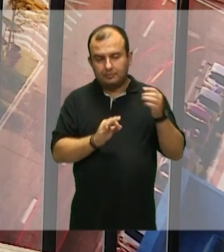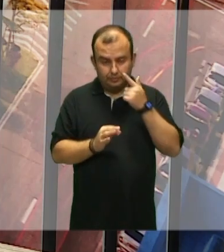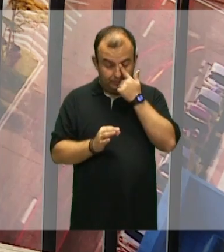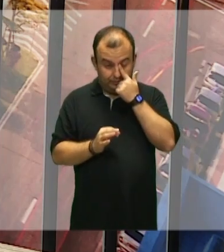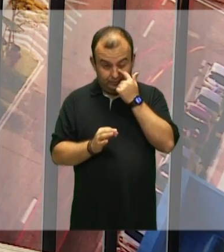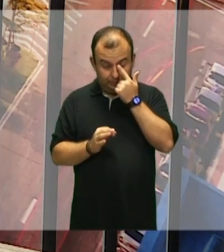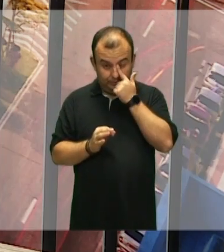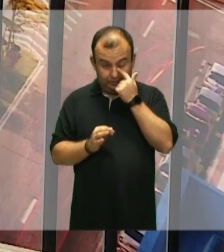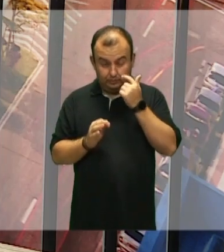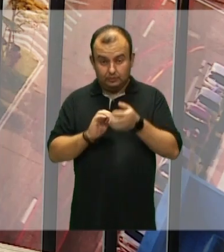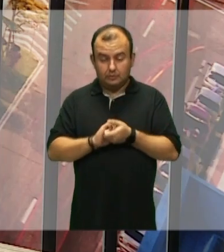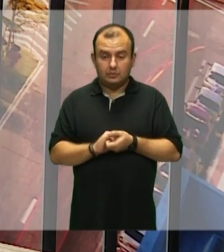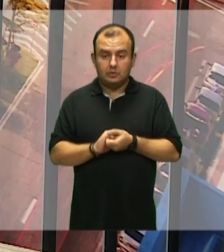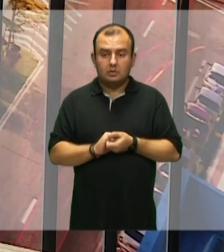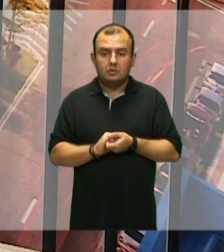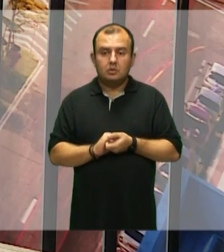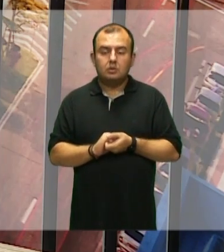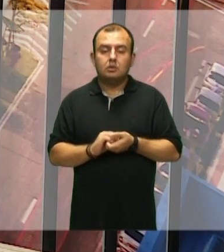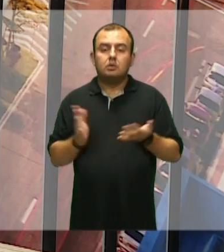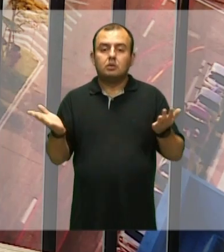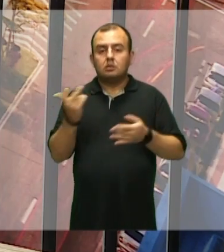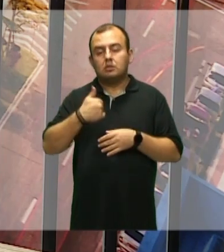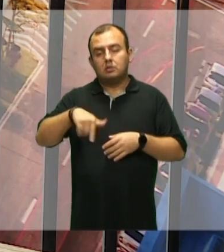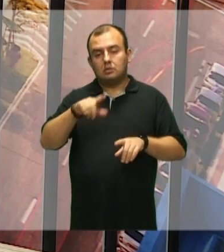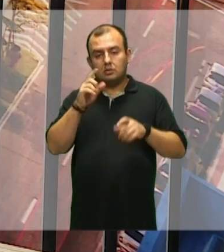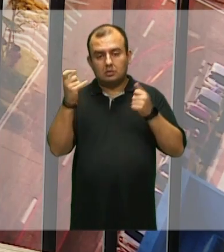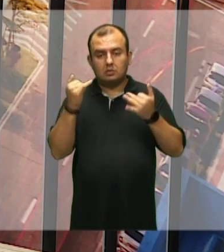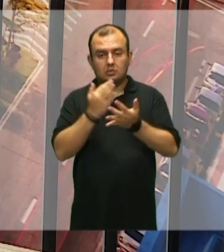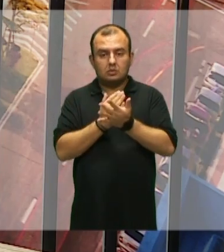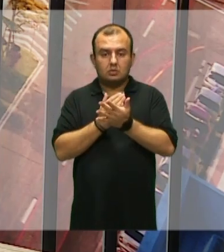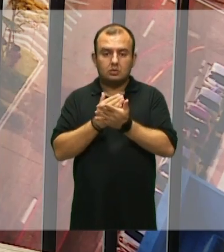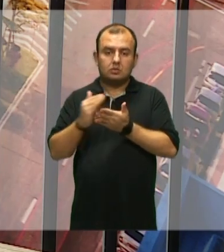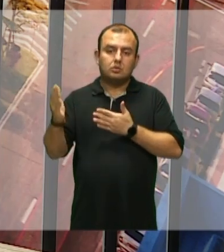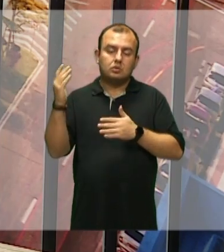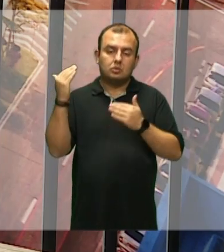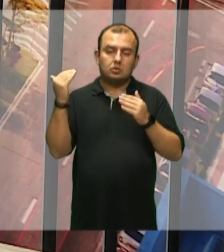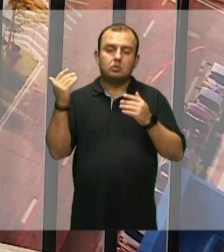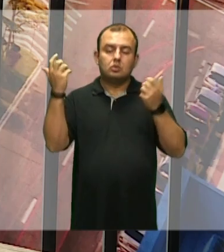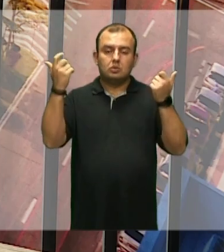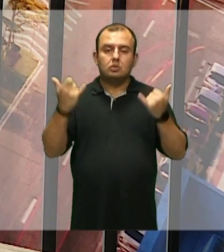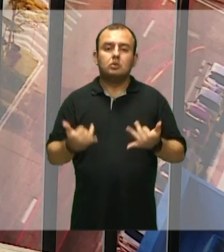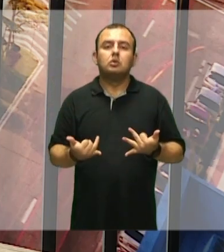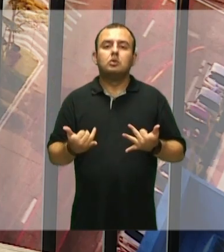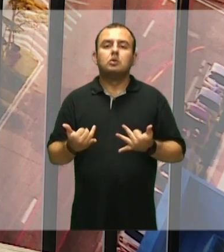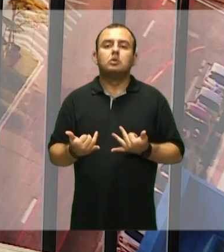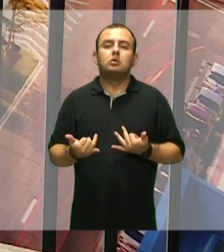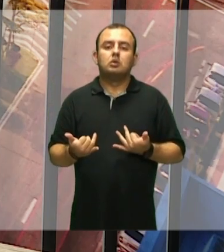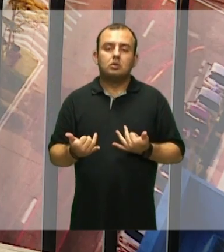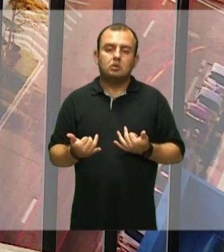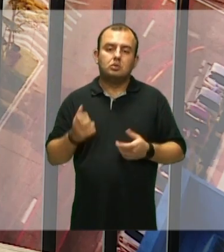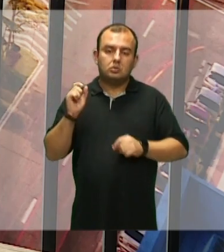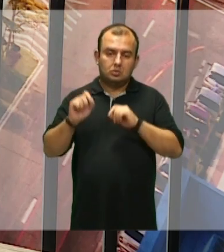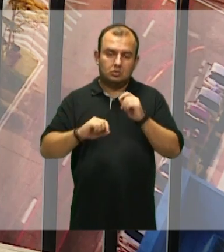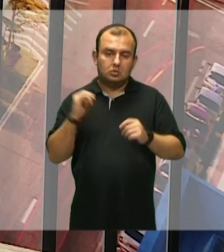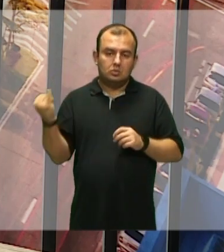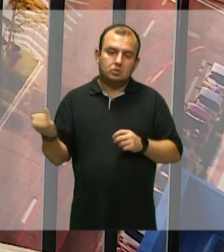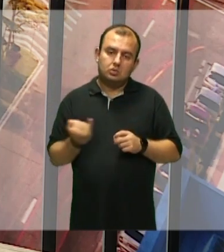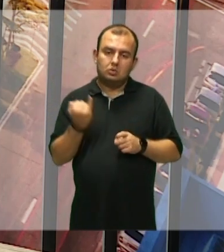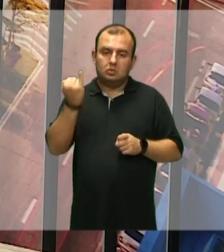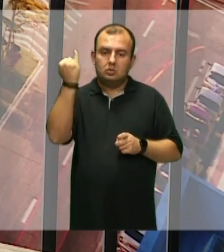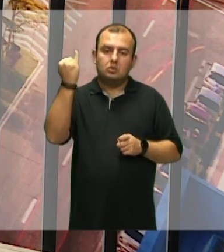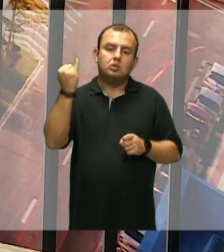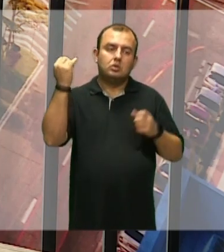assim, e a gente agora vamos voltar lá para o início do nosso programa, né? O tanto que é